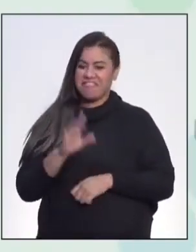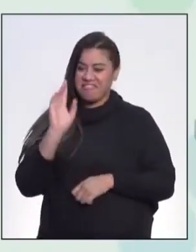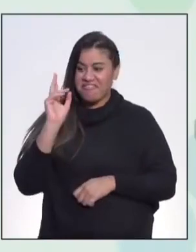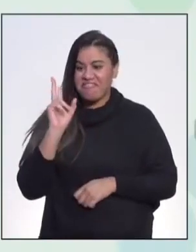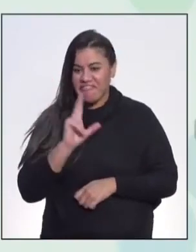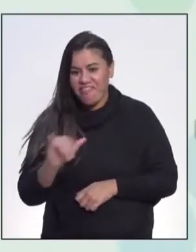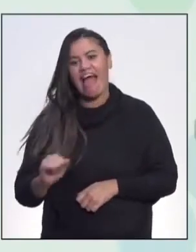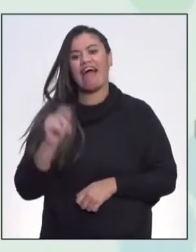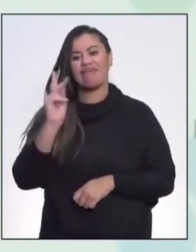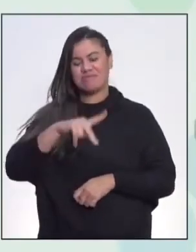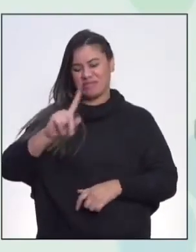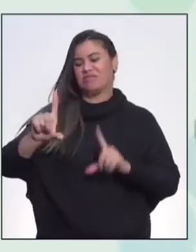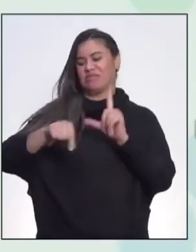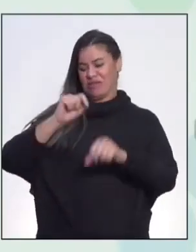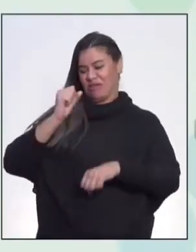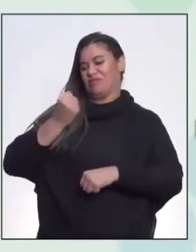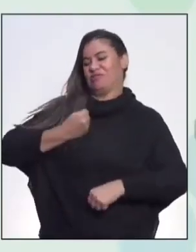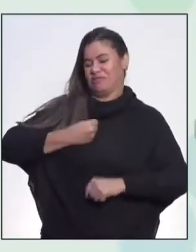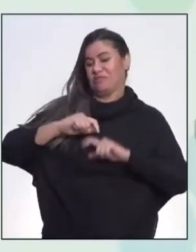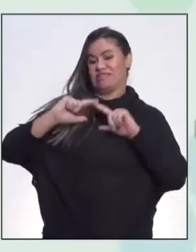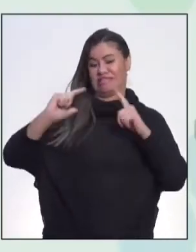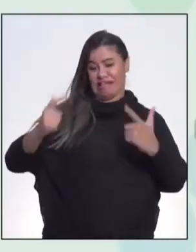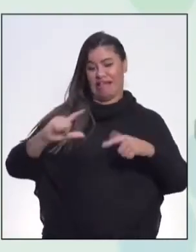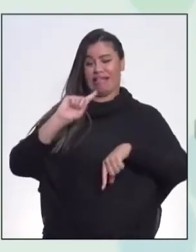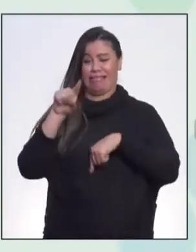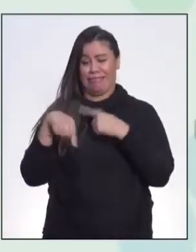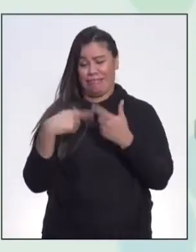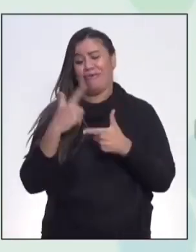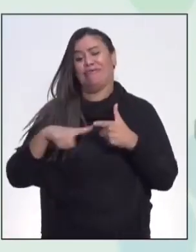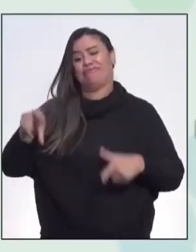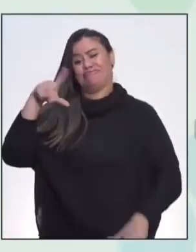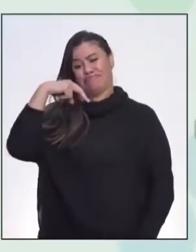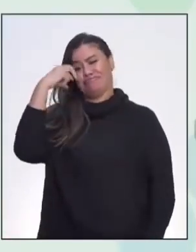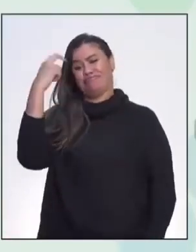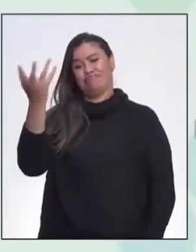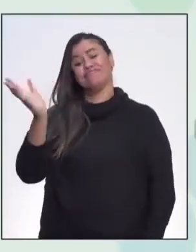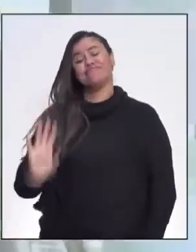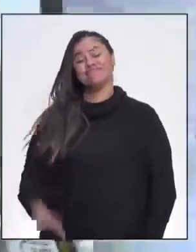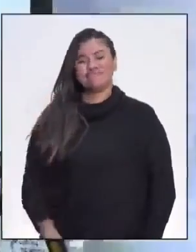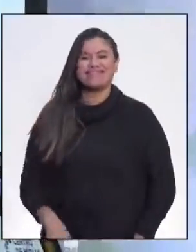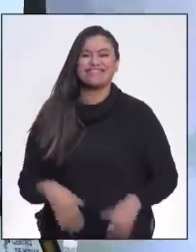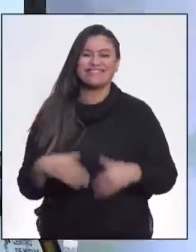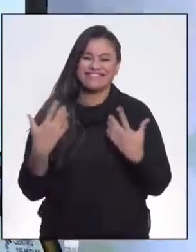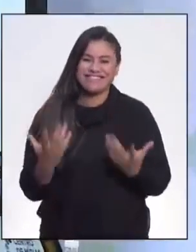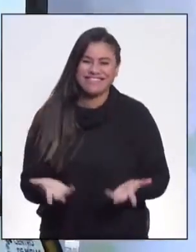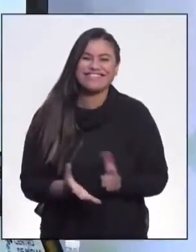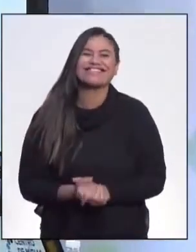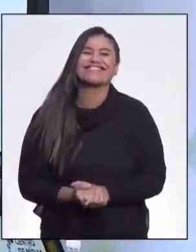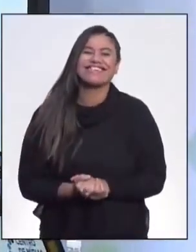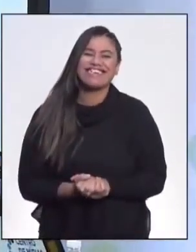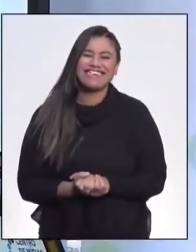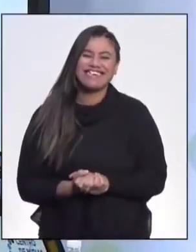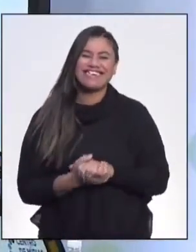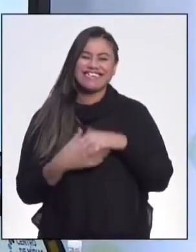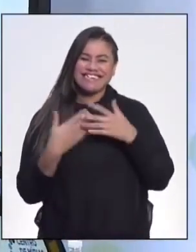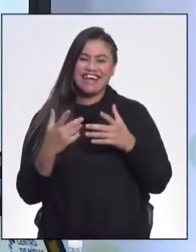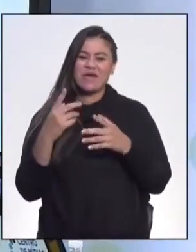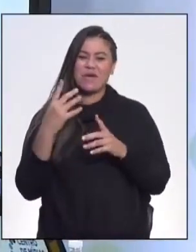número grande. Acontece isso. Passa vergonha. Então, vamos lá. Eu tenho que marcar de 4 em 4. Então,